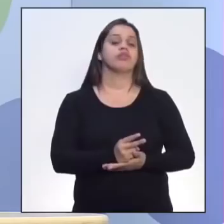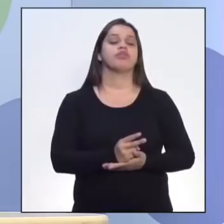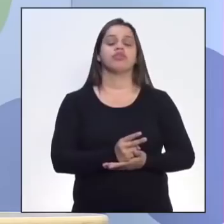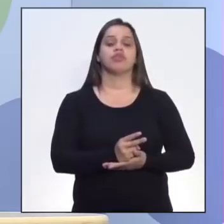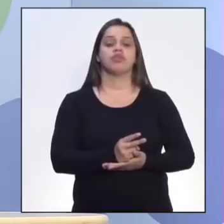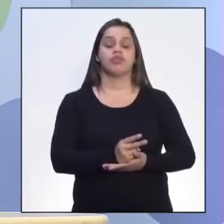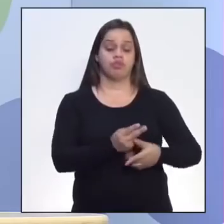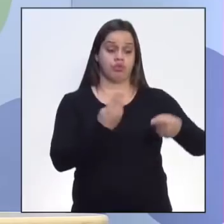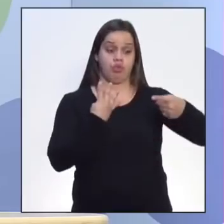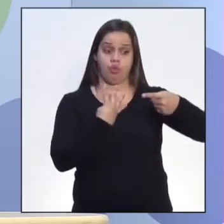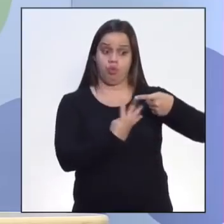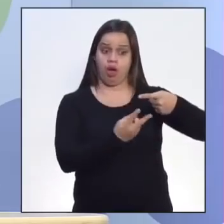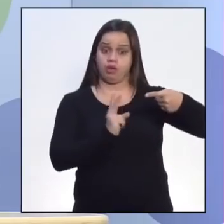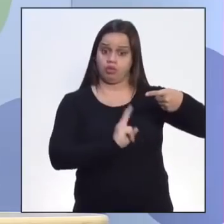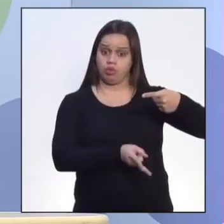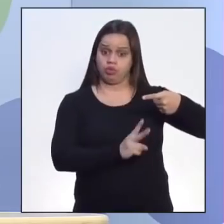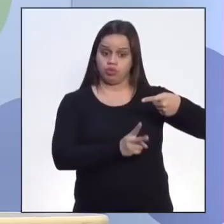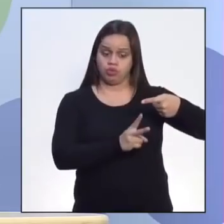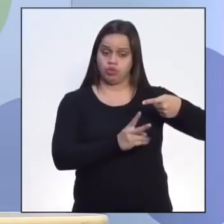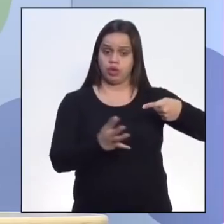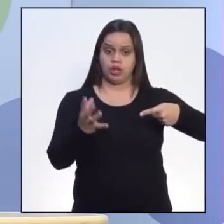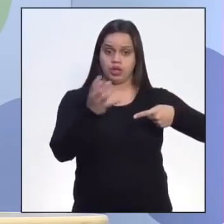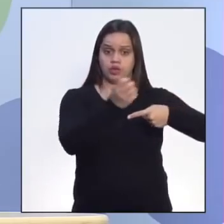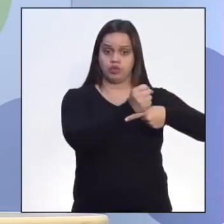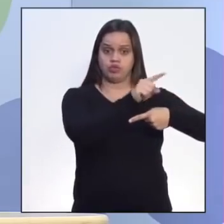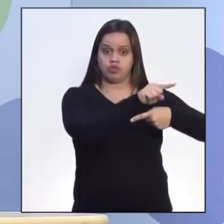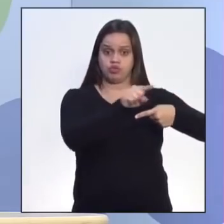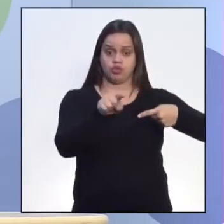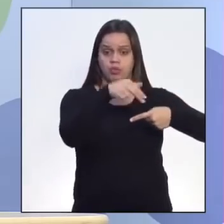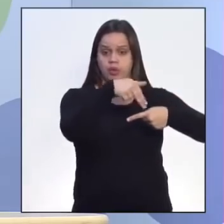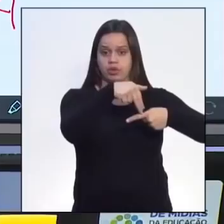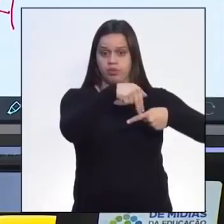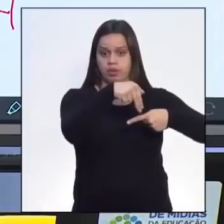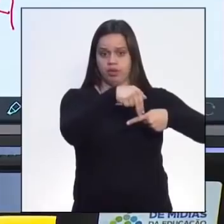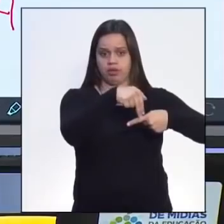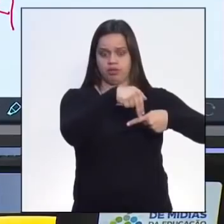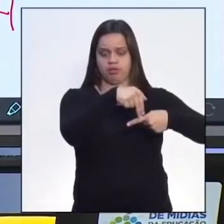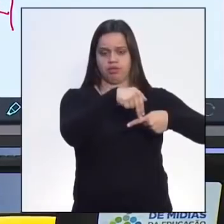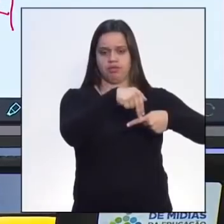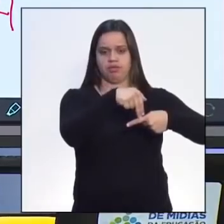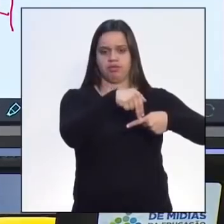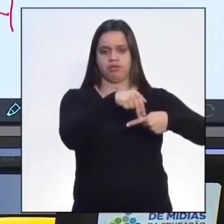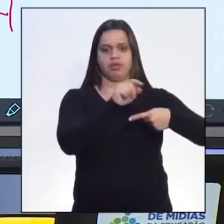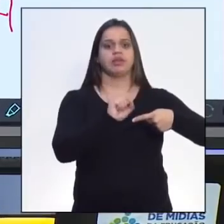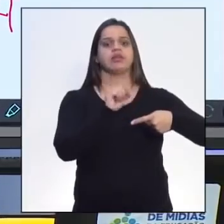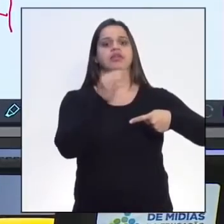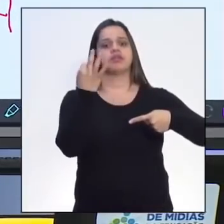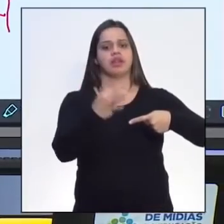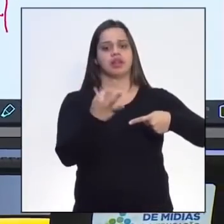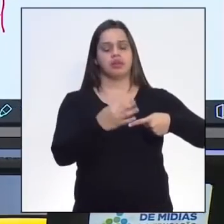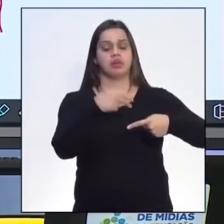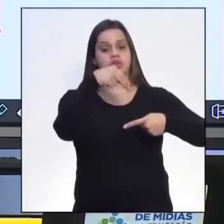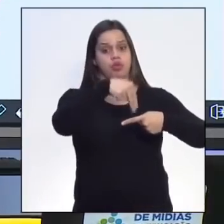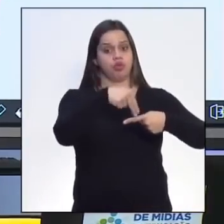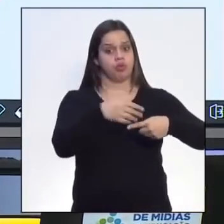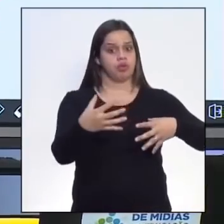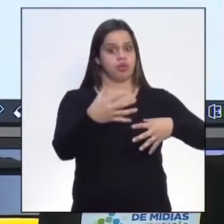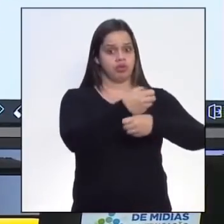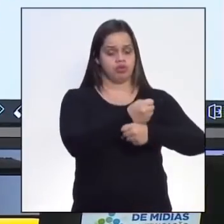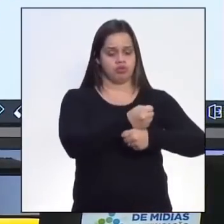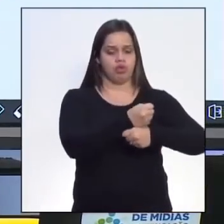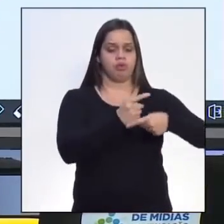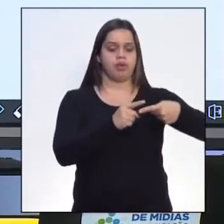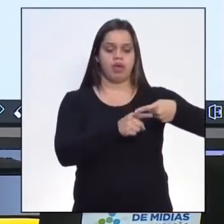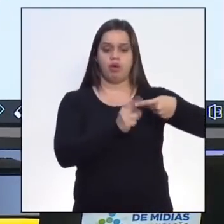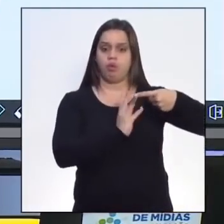é 4. E aí soma a parte do numerador, né? Exatamente, o numerador, que são os